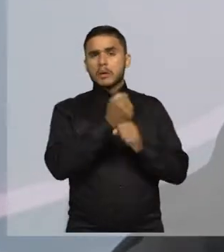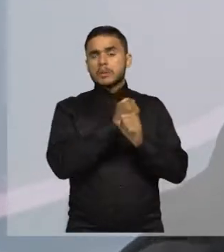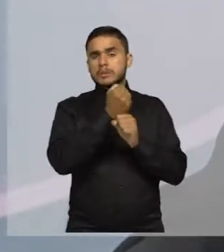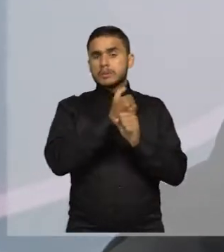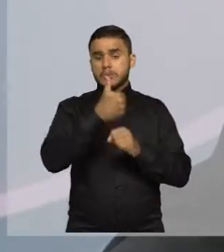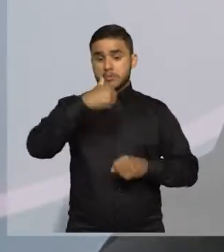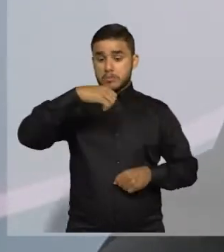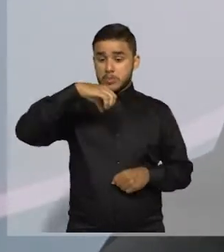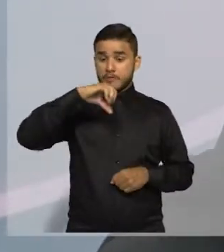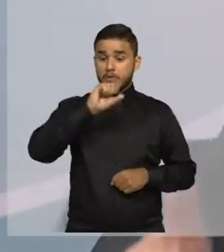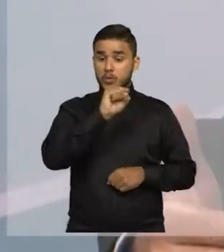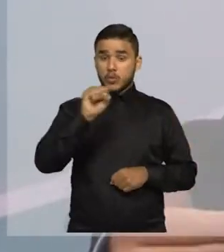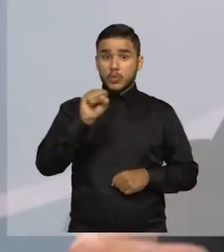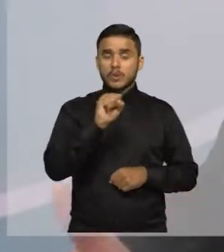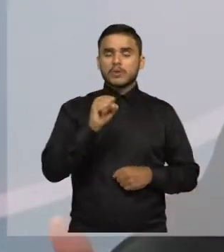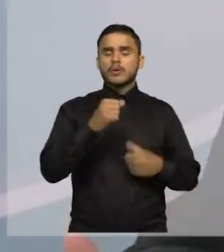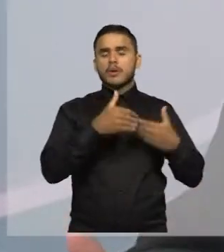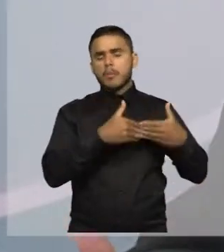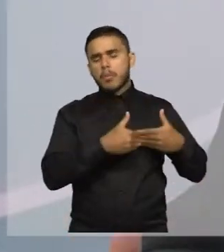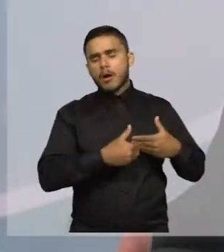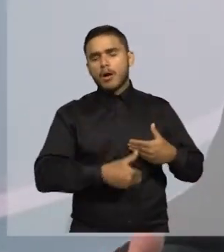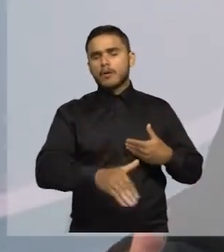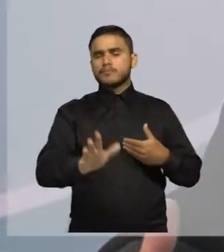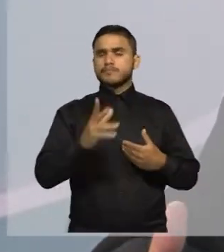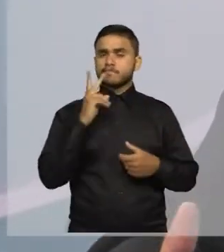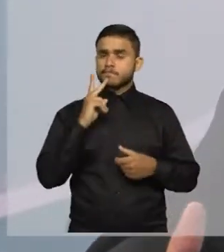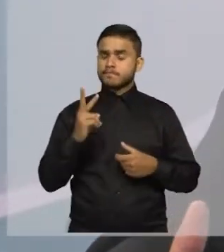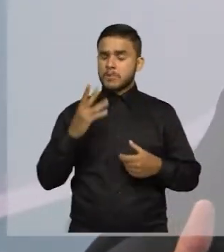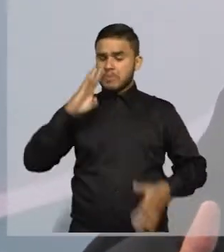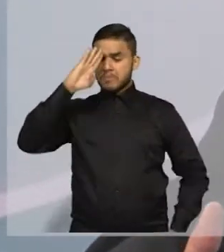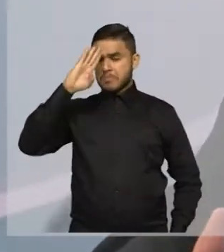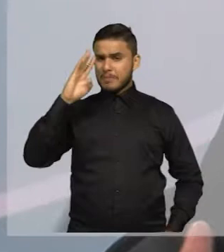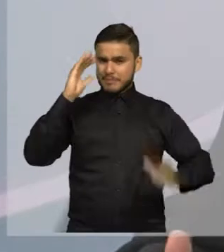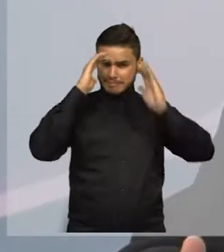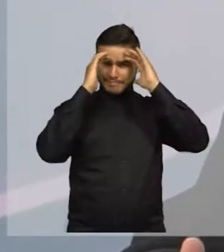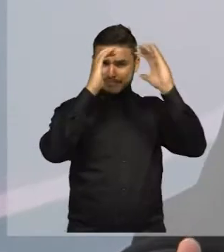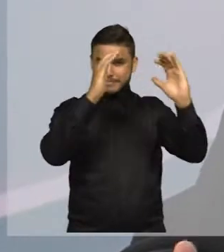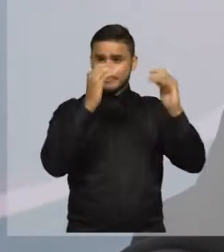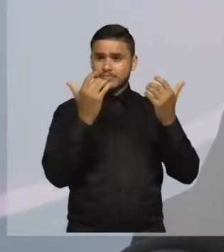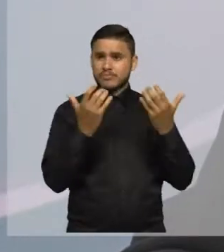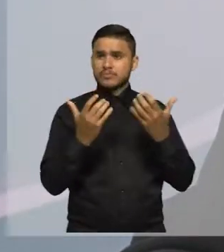redemocratização do país, vieram sendo desprestigiados. Isso criou